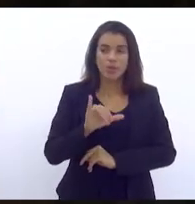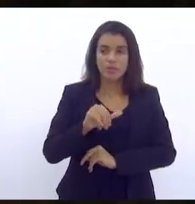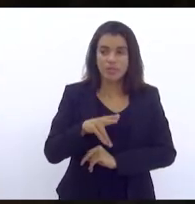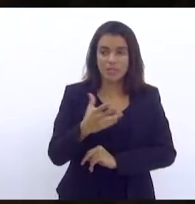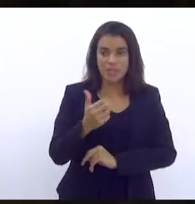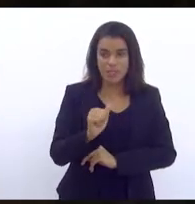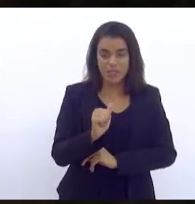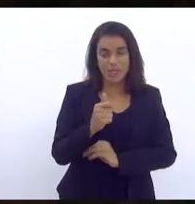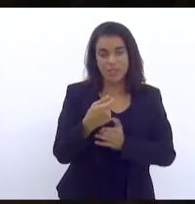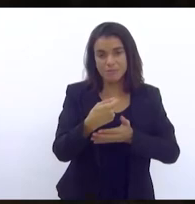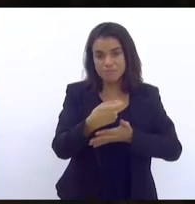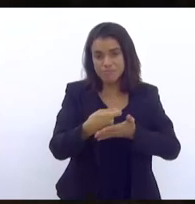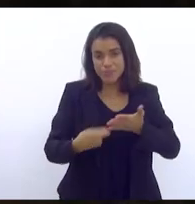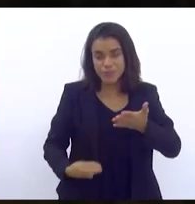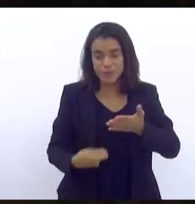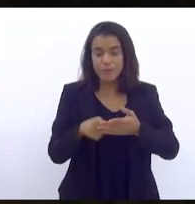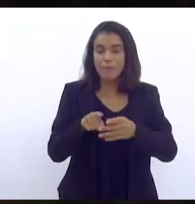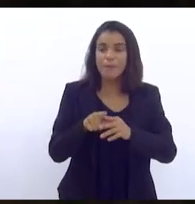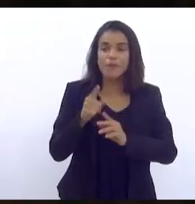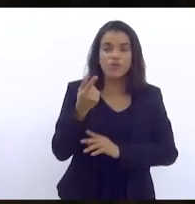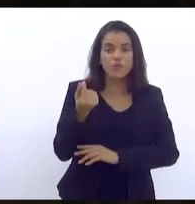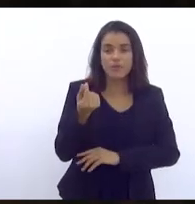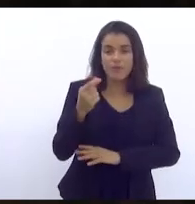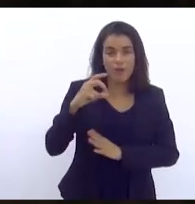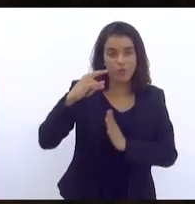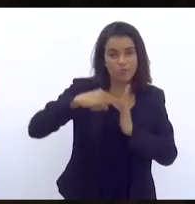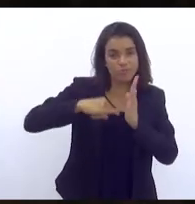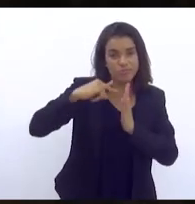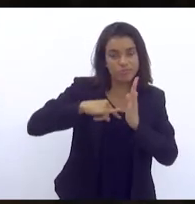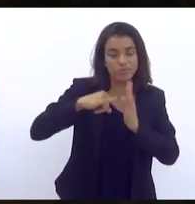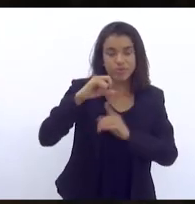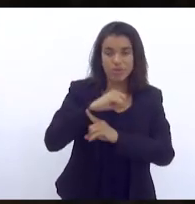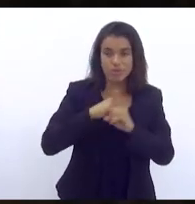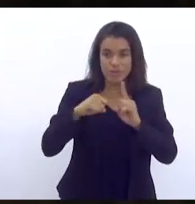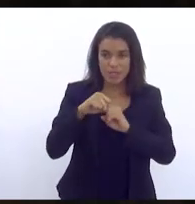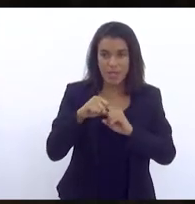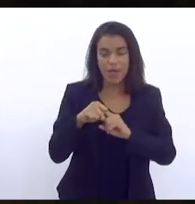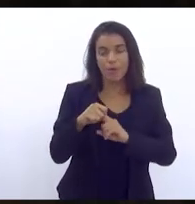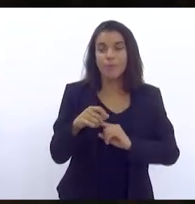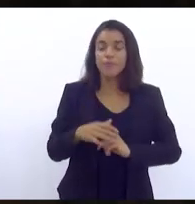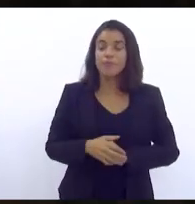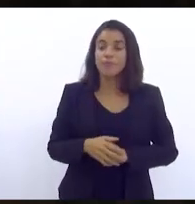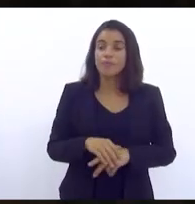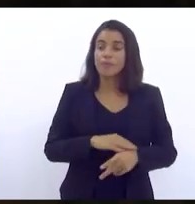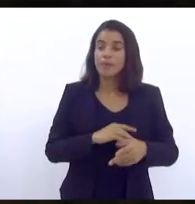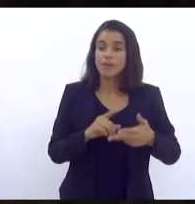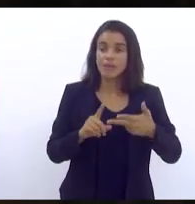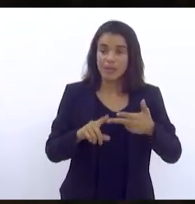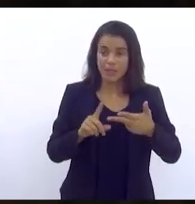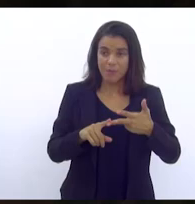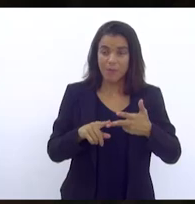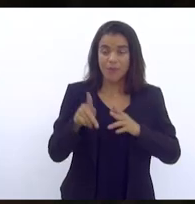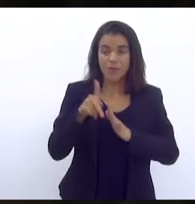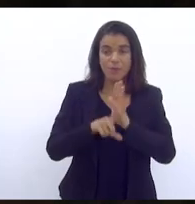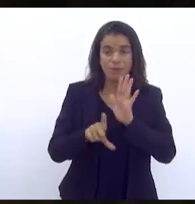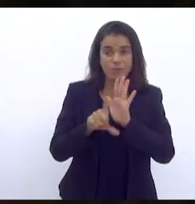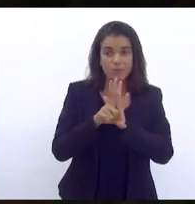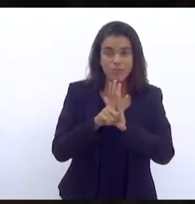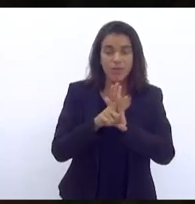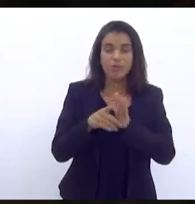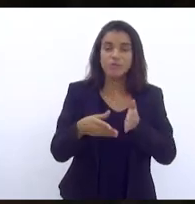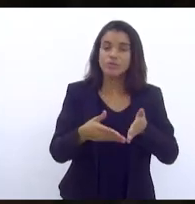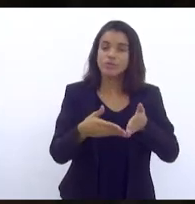coautores da tarifa social recomenda a aprovação da da também do projeto de lei de